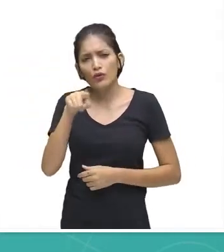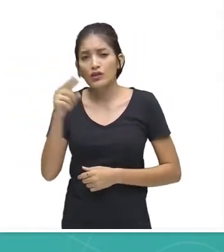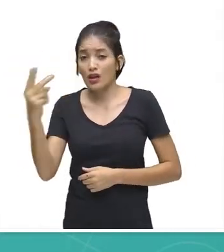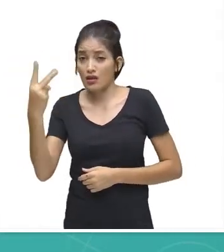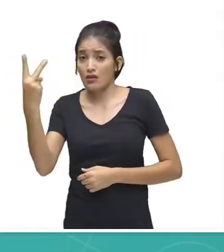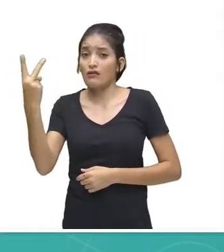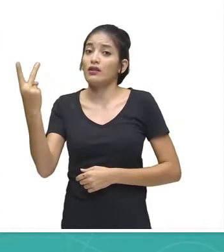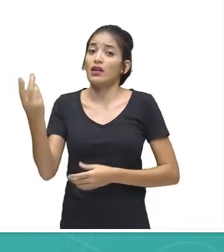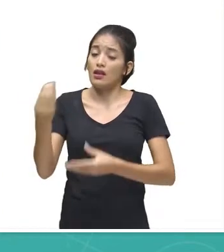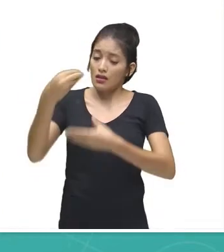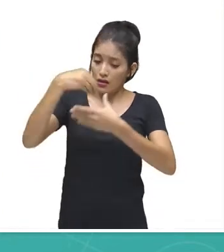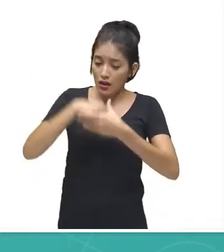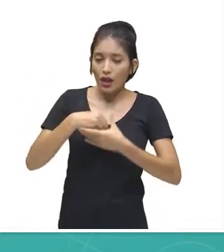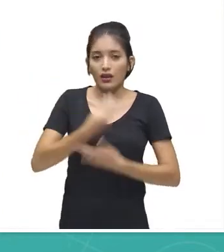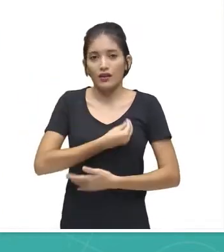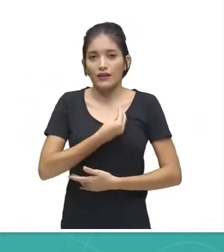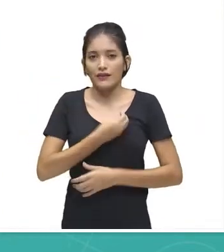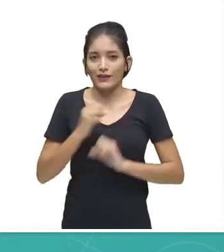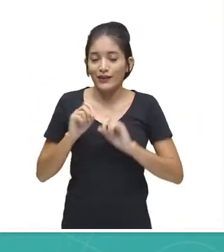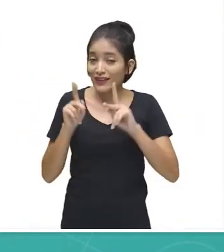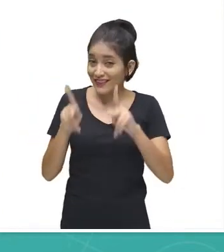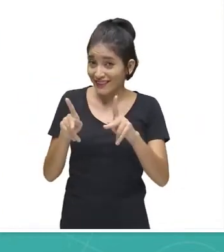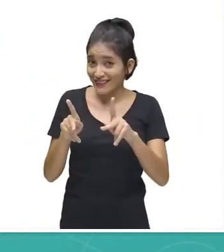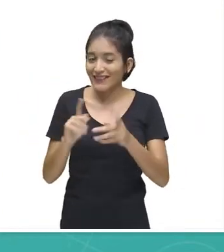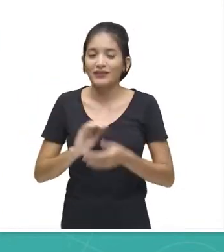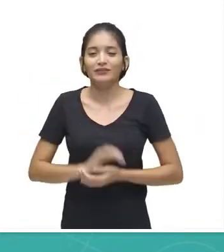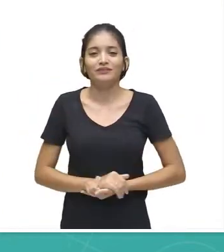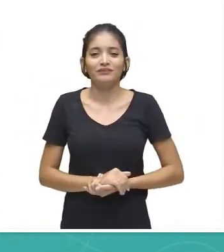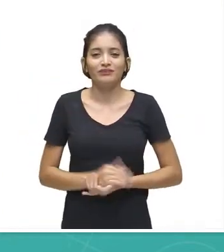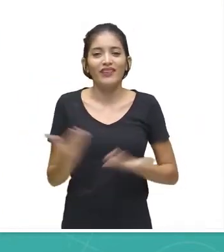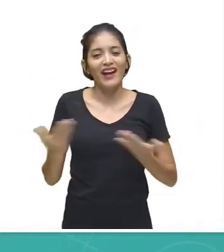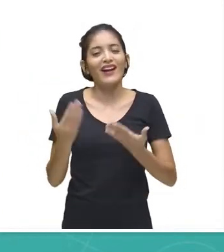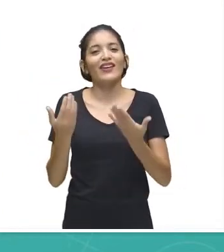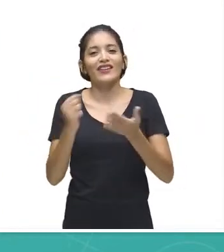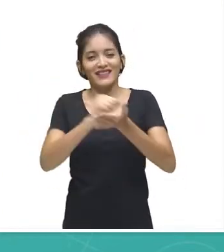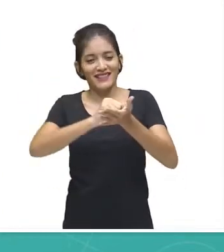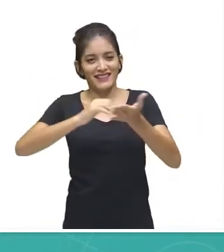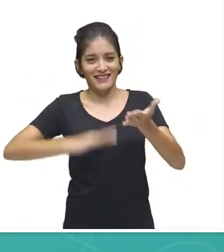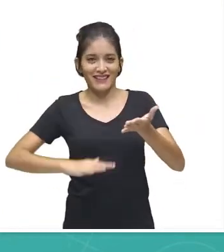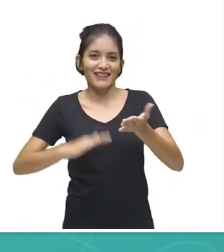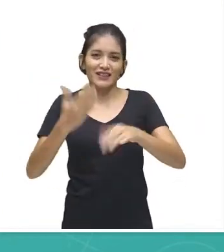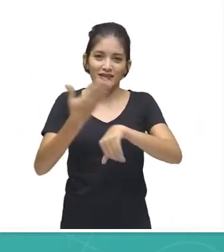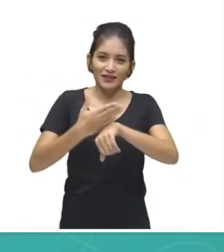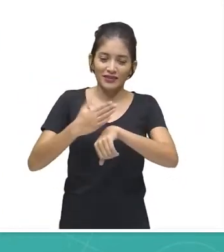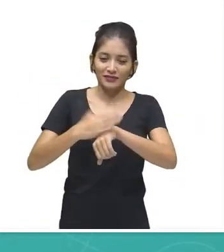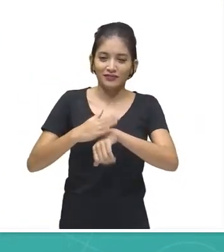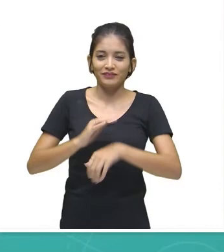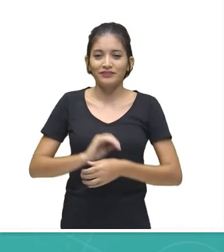na tua vida, ok? Vamos então para a nossa DLI?